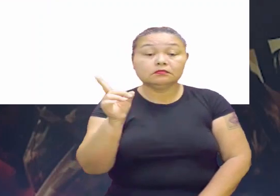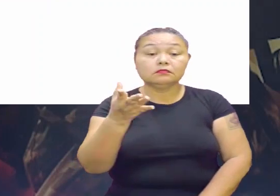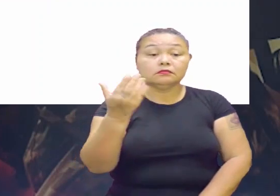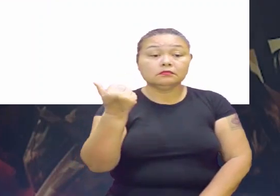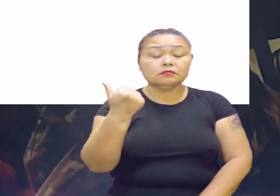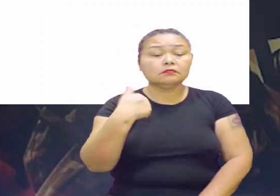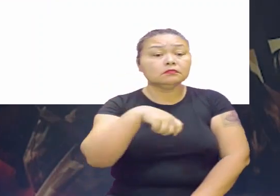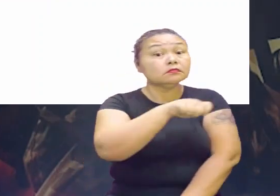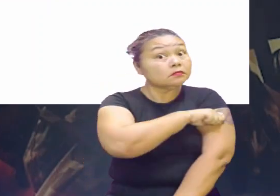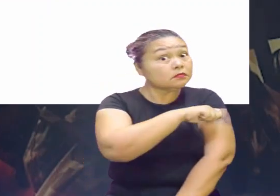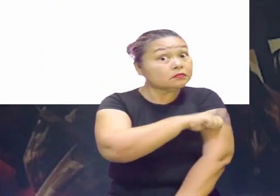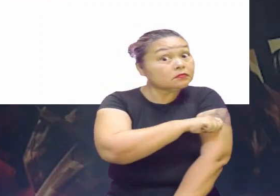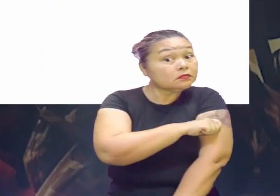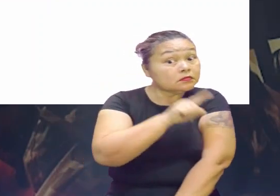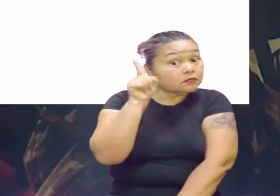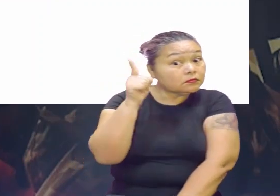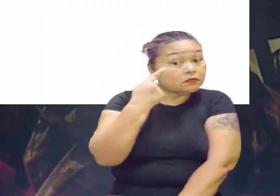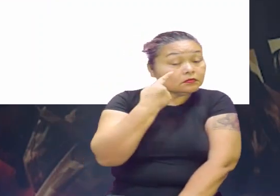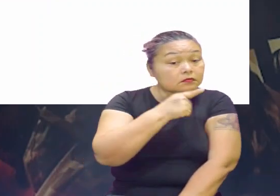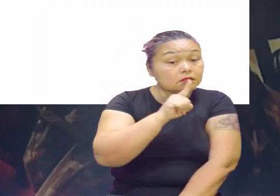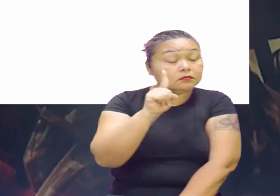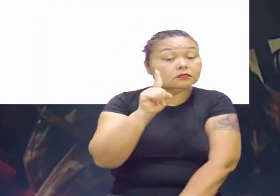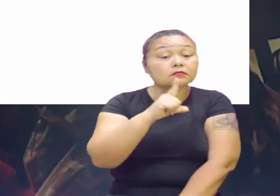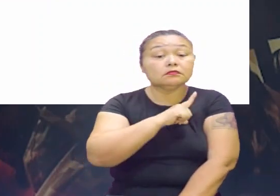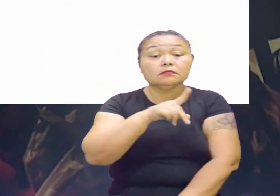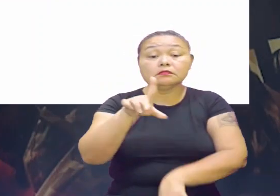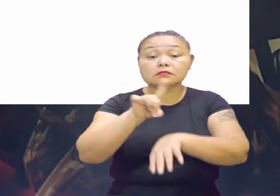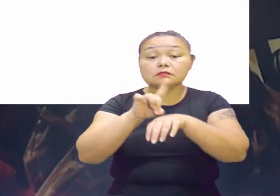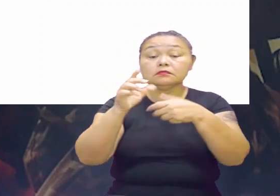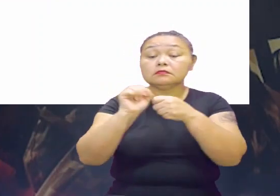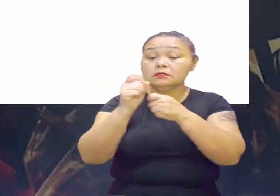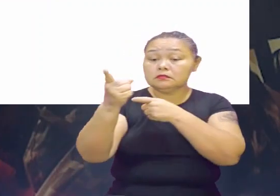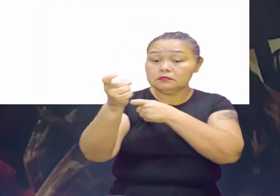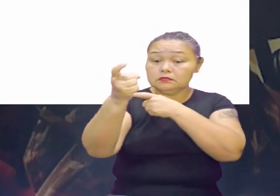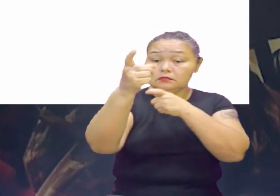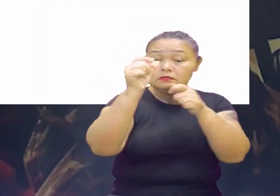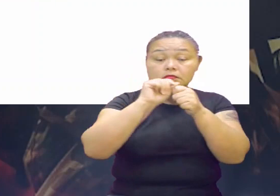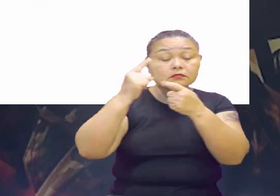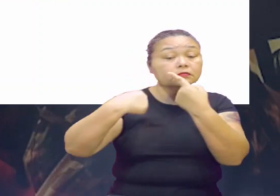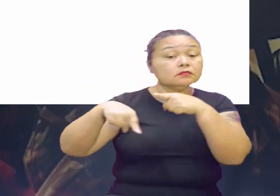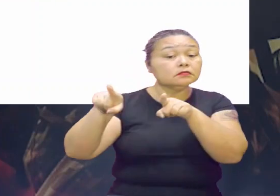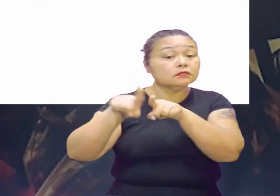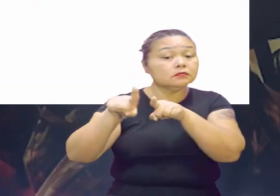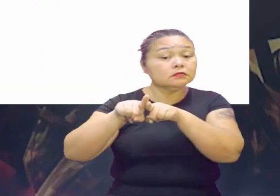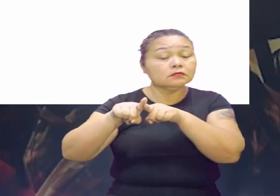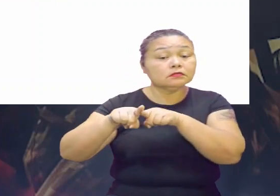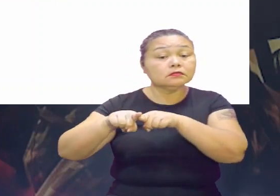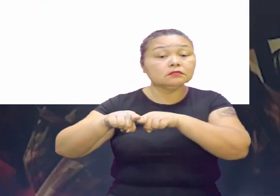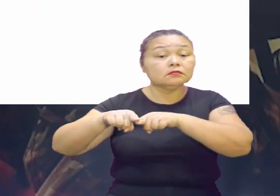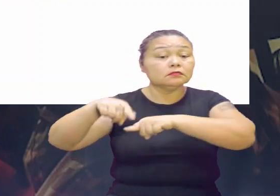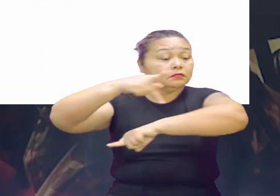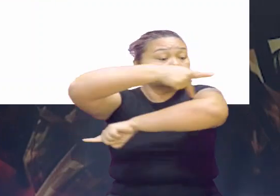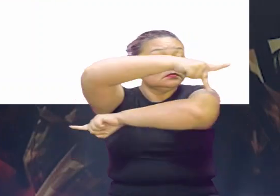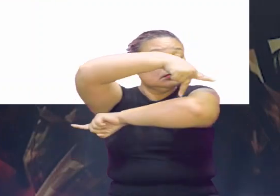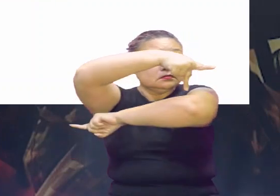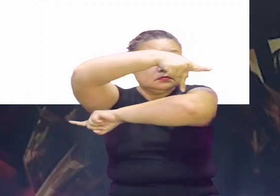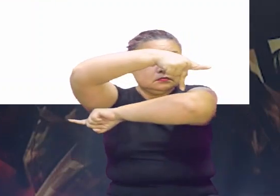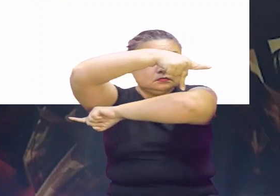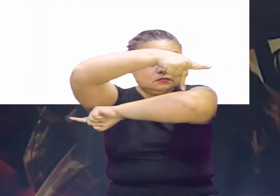Aluno, era muito comum haver salvas de tiros. Essa imagem é